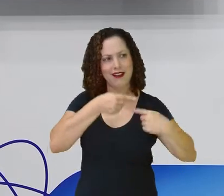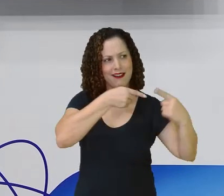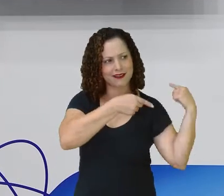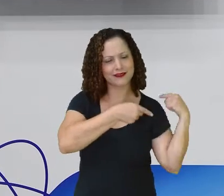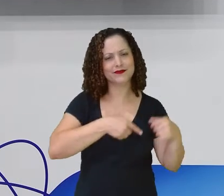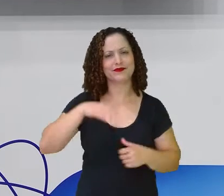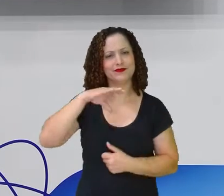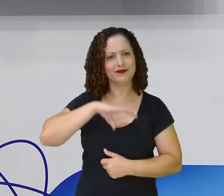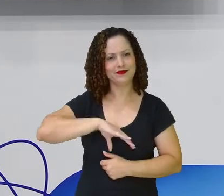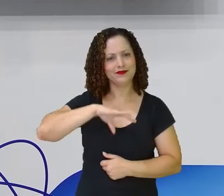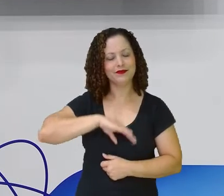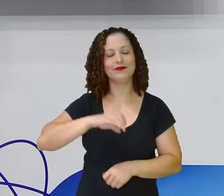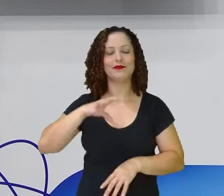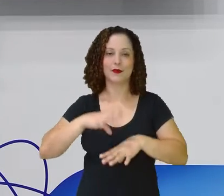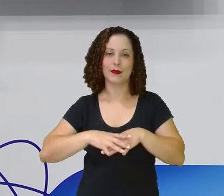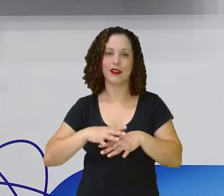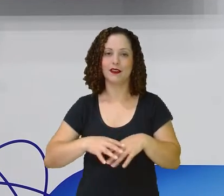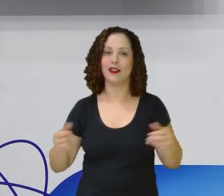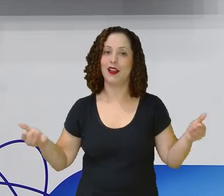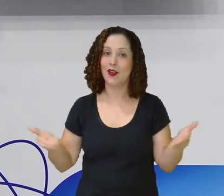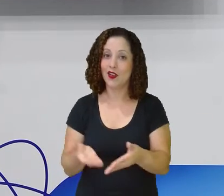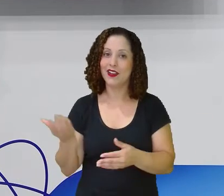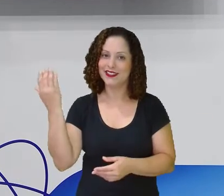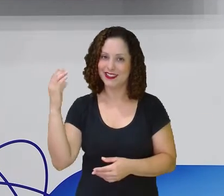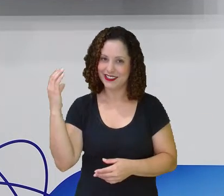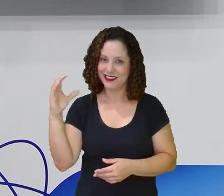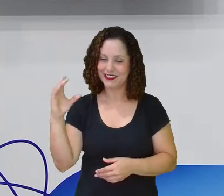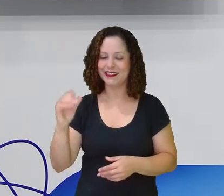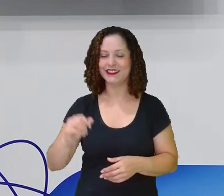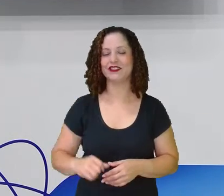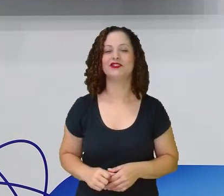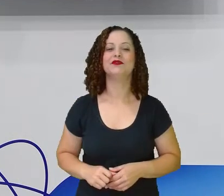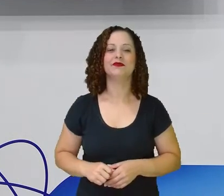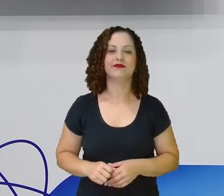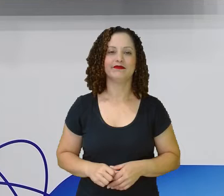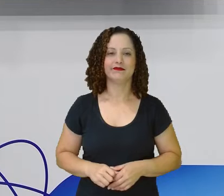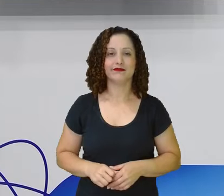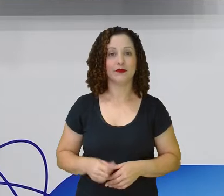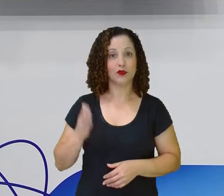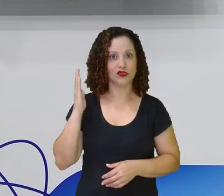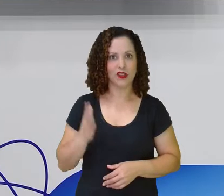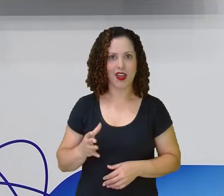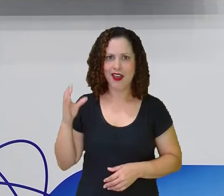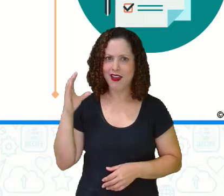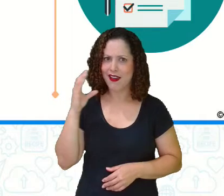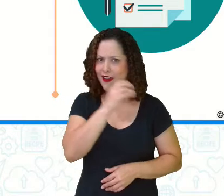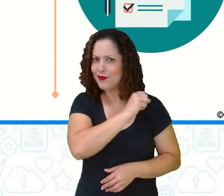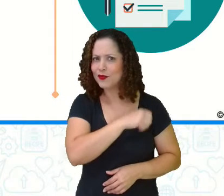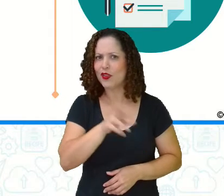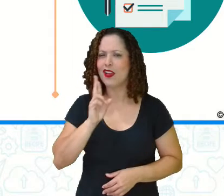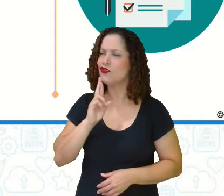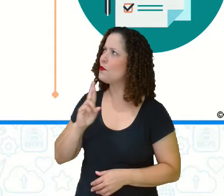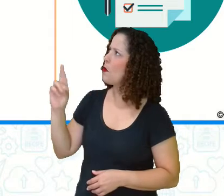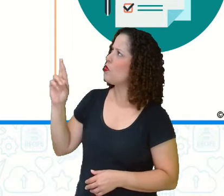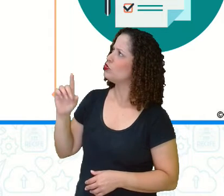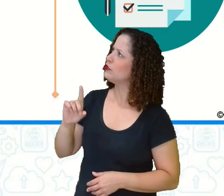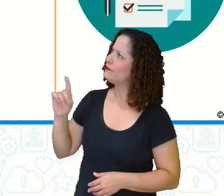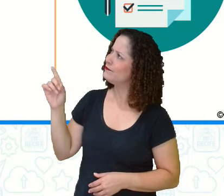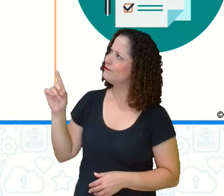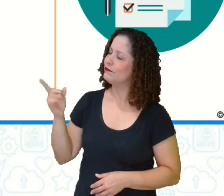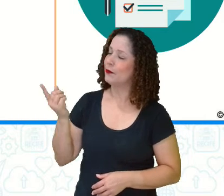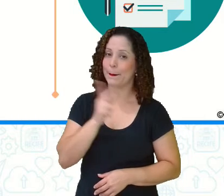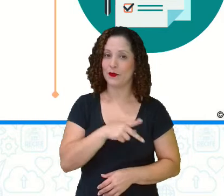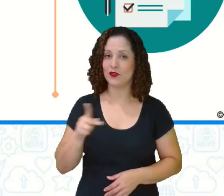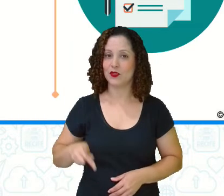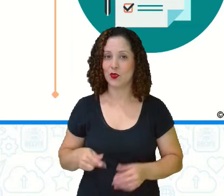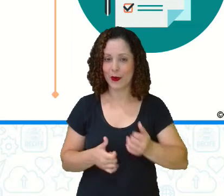fazendo com matemática, então vamos fazer com ciências também. Então coloca já aí, se você já leu, já coloca a resposta aí que a professora está aqui a